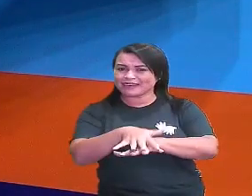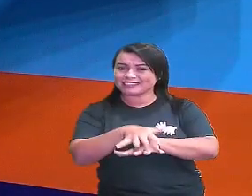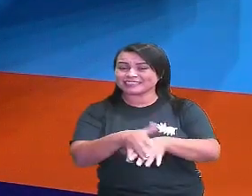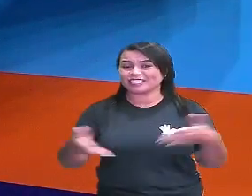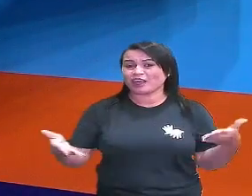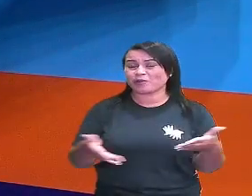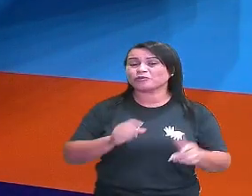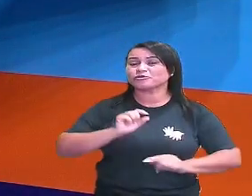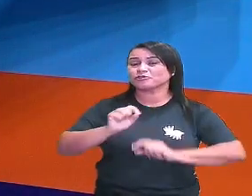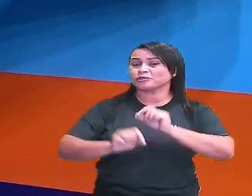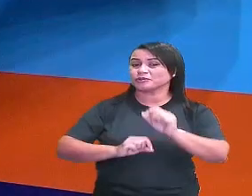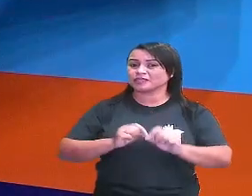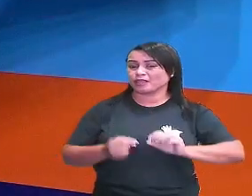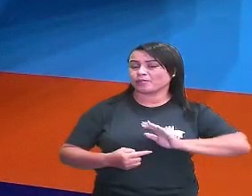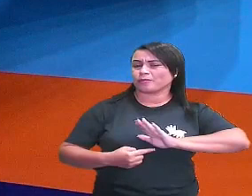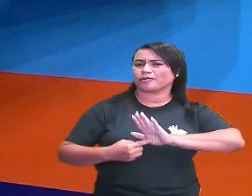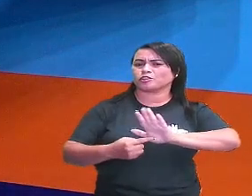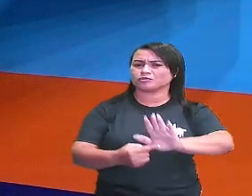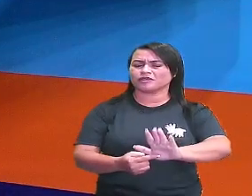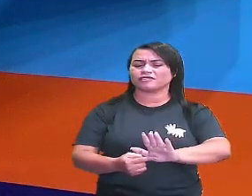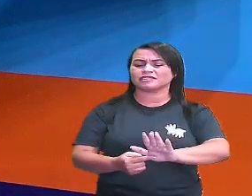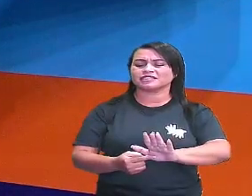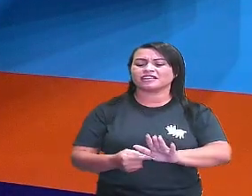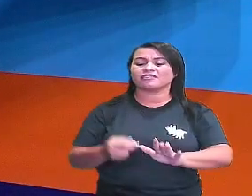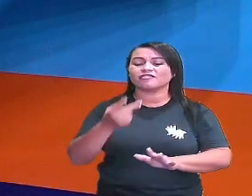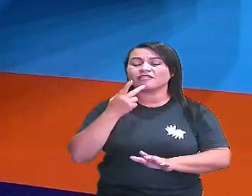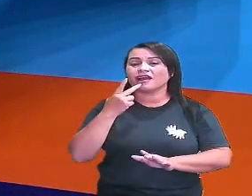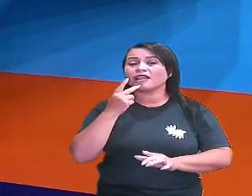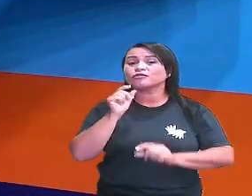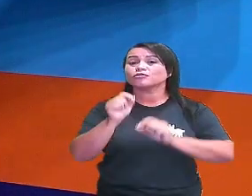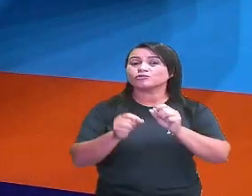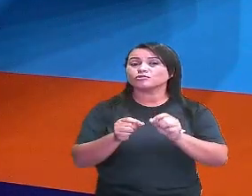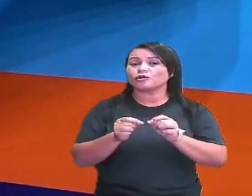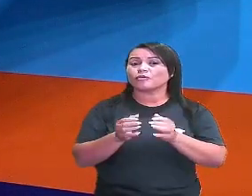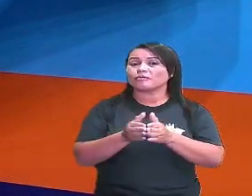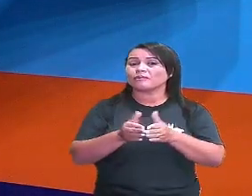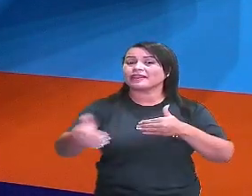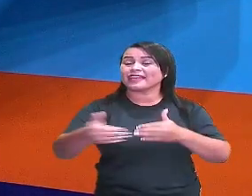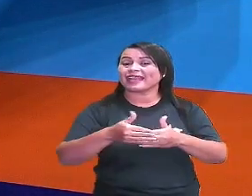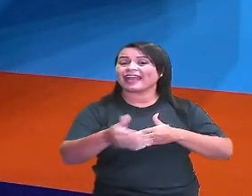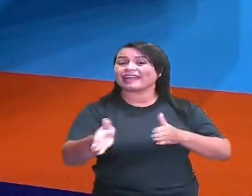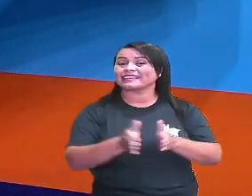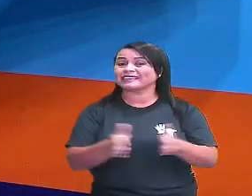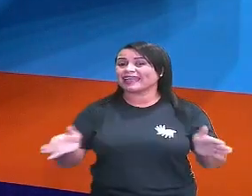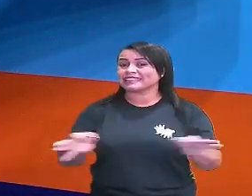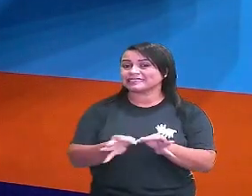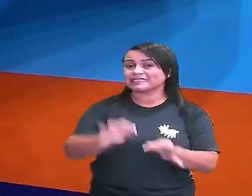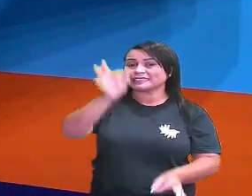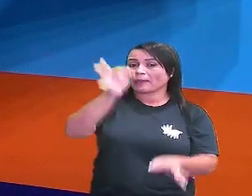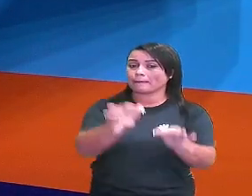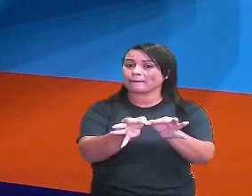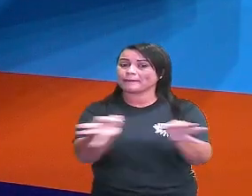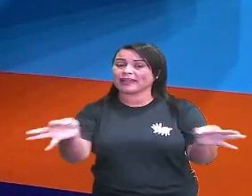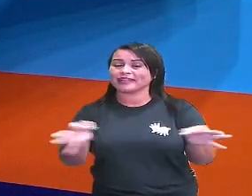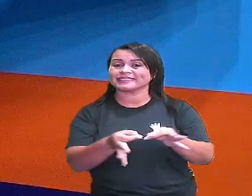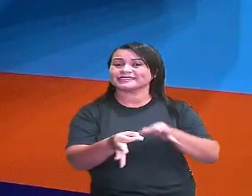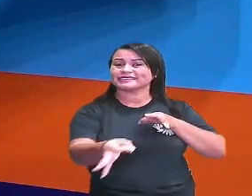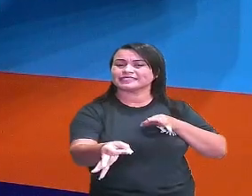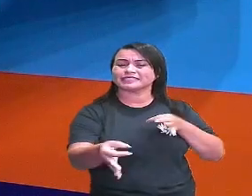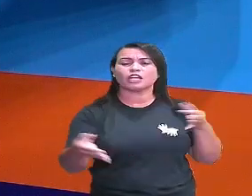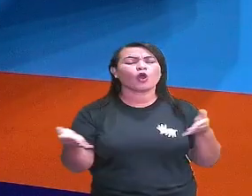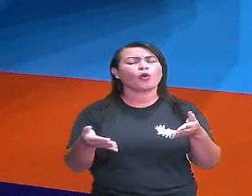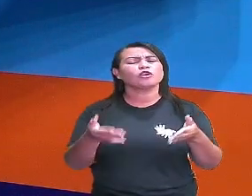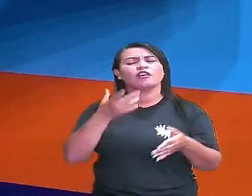eu trago para vocês o eixo estruturante, grandezas e medidas. E vamos trabalhar